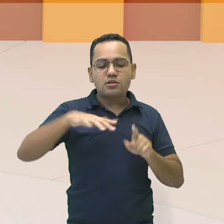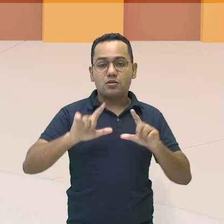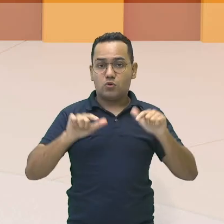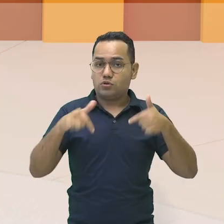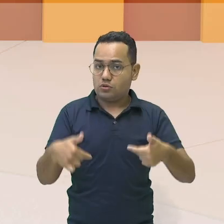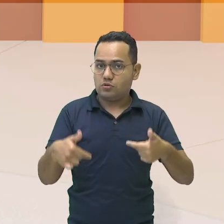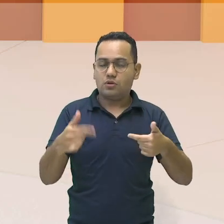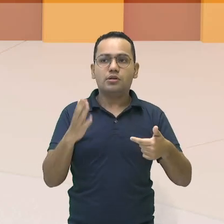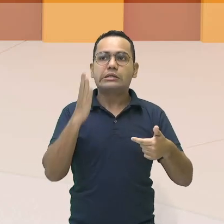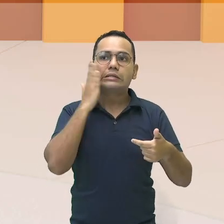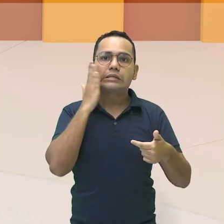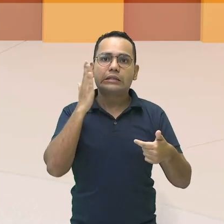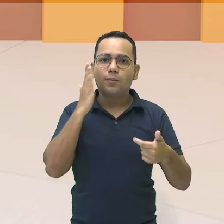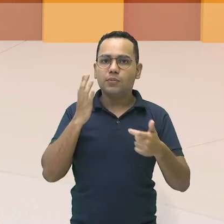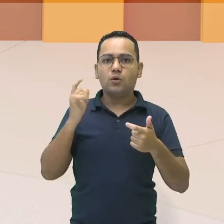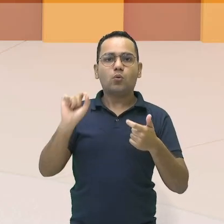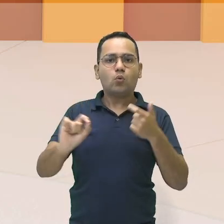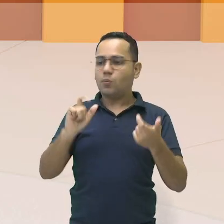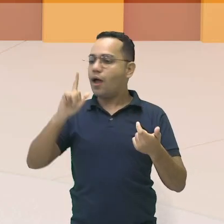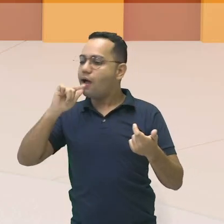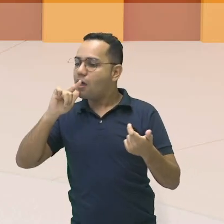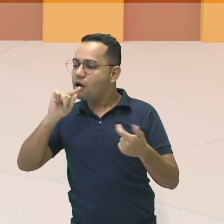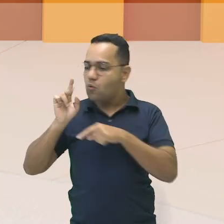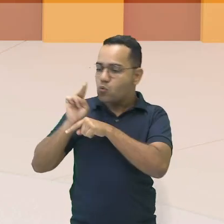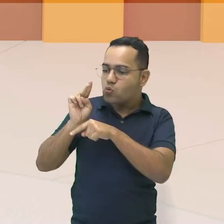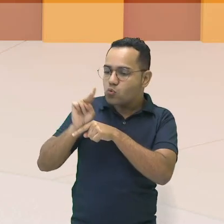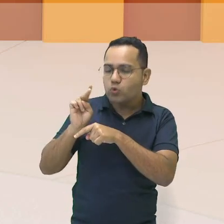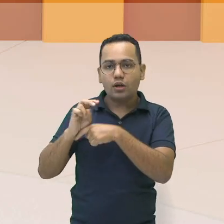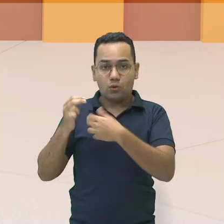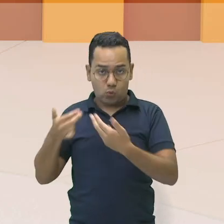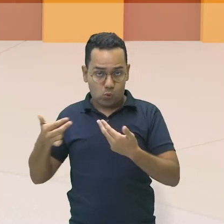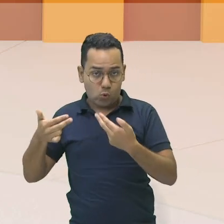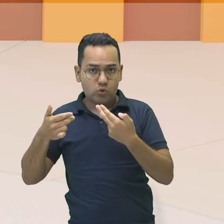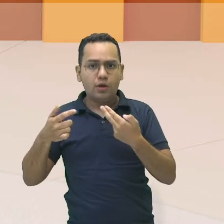com recursos hídricos, ele pensava que as cidades não poderiam